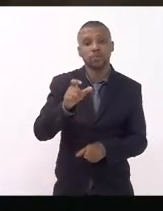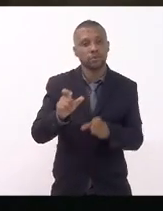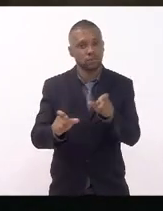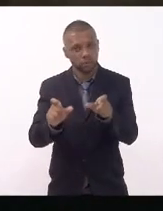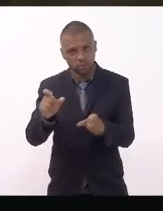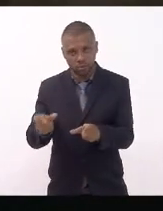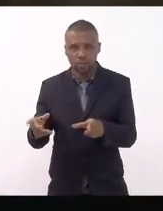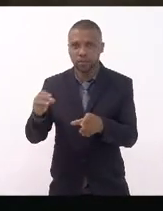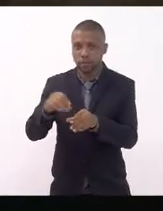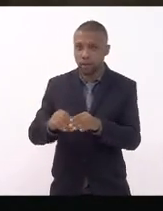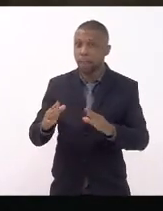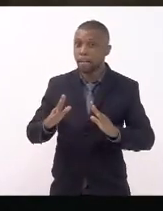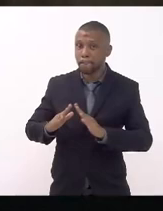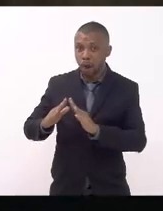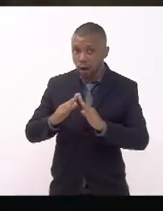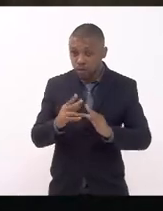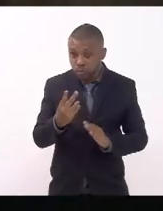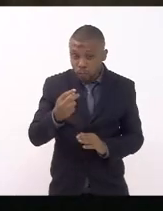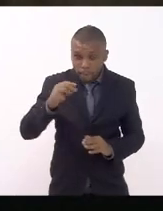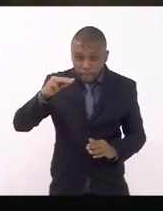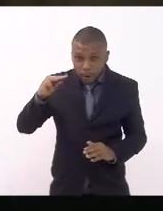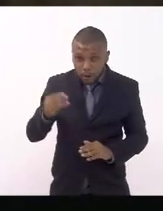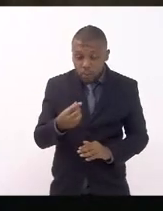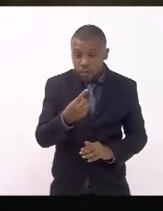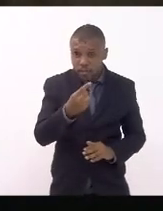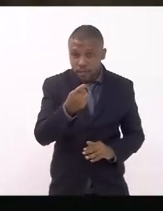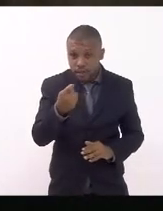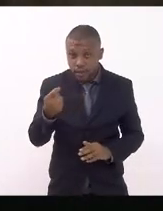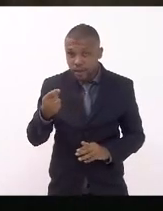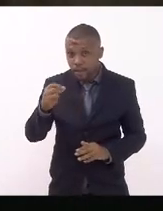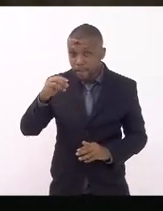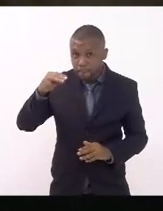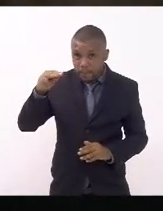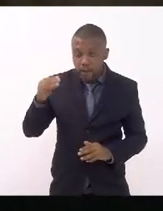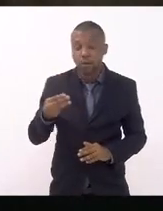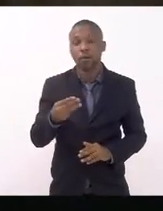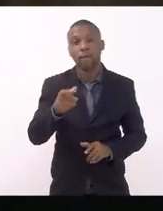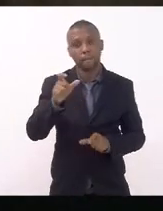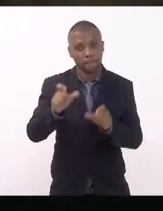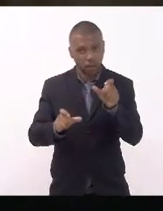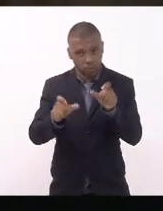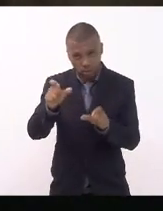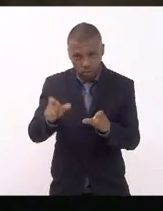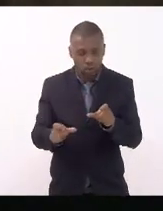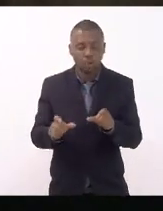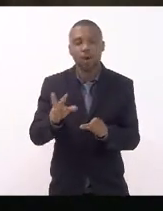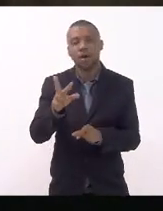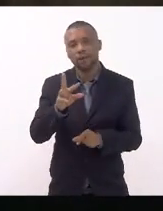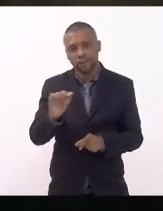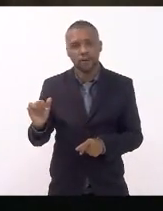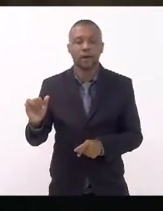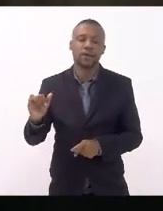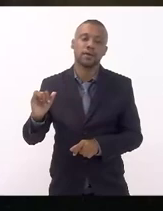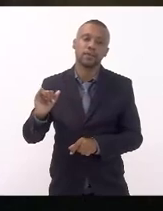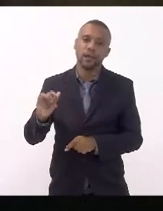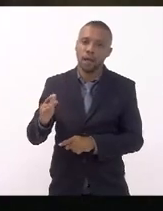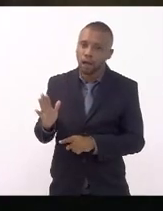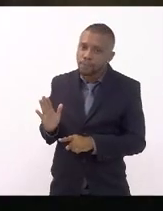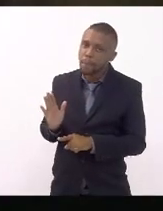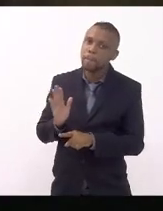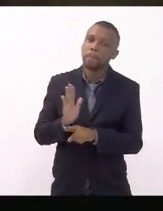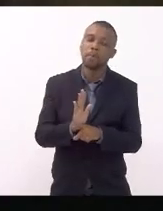no estado do Rio de Janeiro 2 milhões e 100 pessoas serão